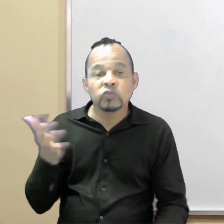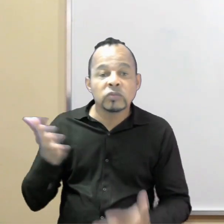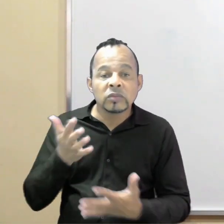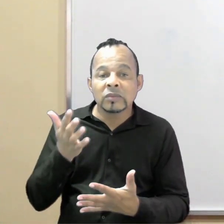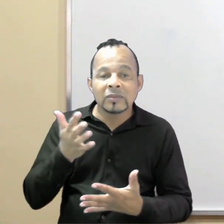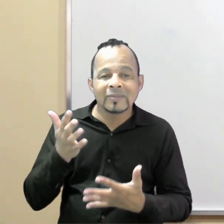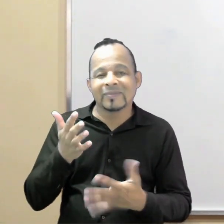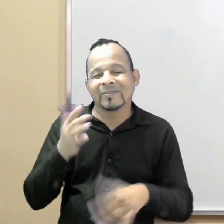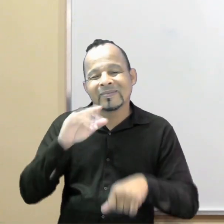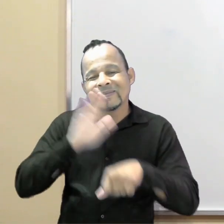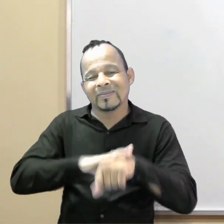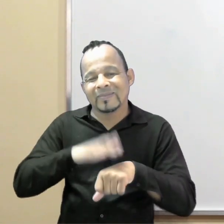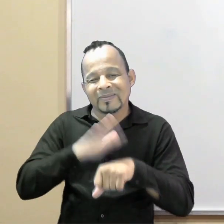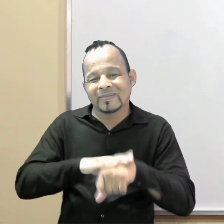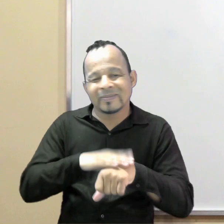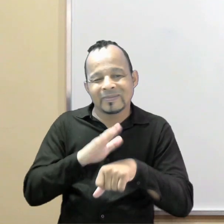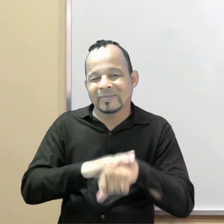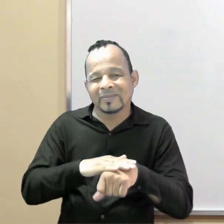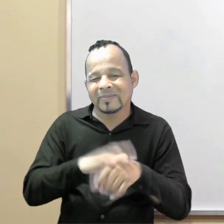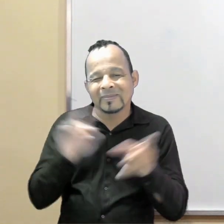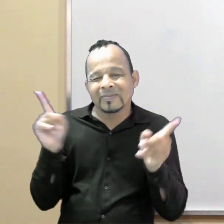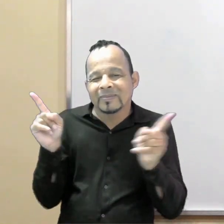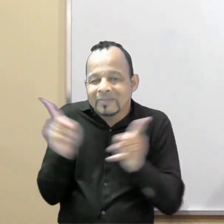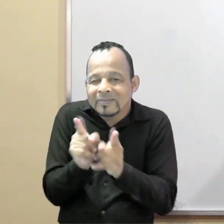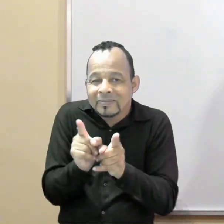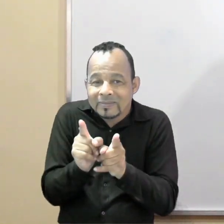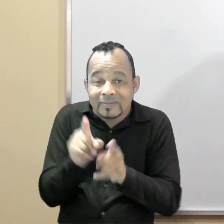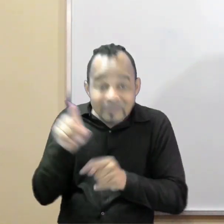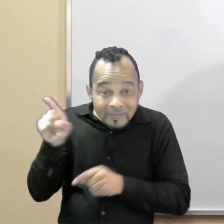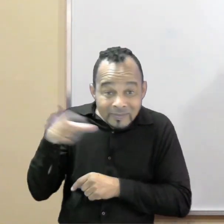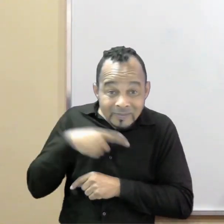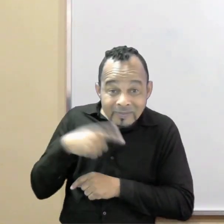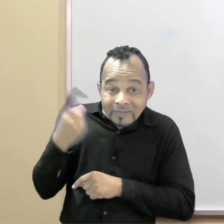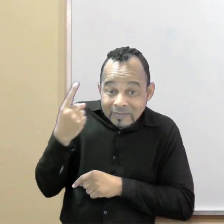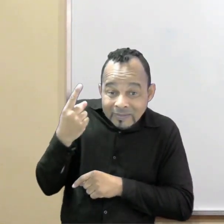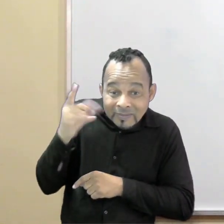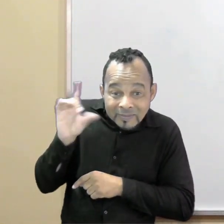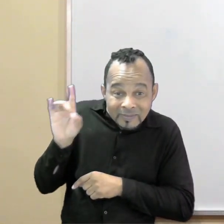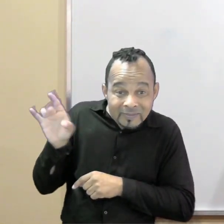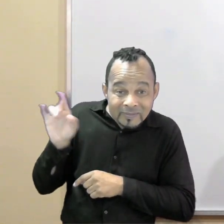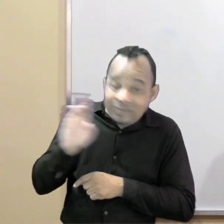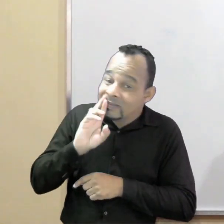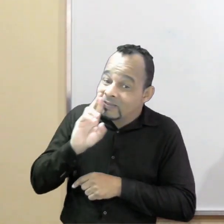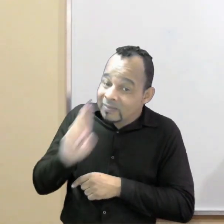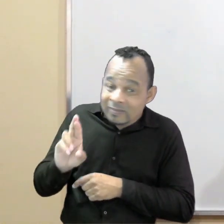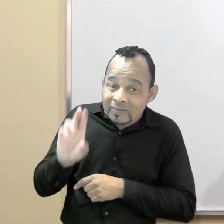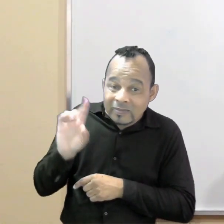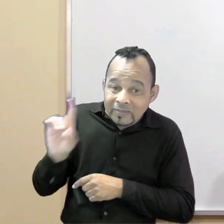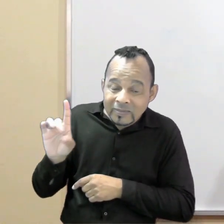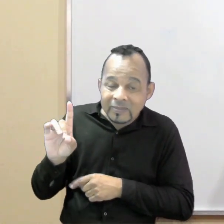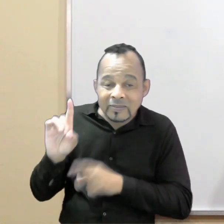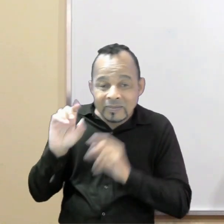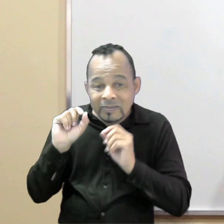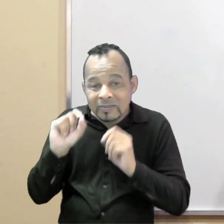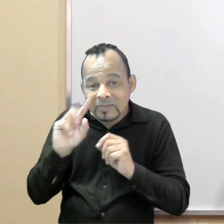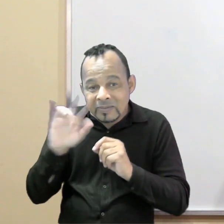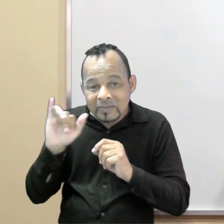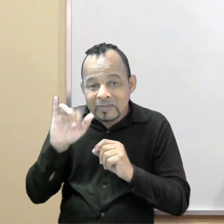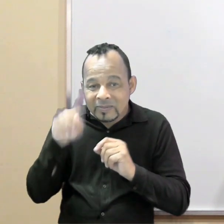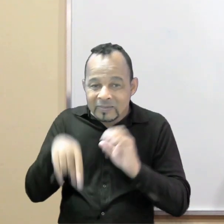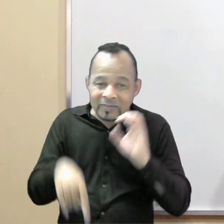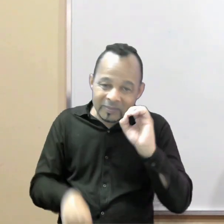Pessoal, não vou nem gastar o nosso tempo aqui, beleza? Se o nosso vetor tem uma componente só, o módulo